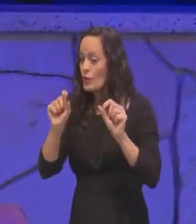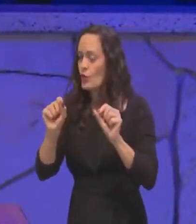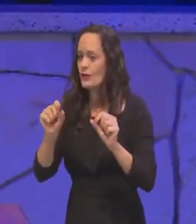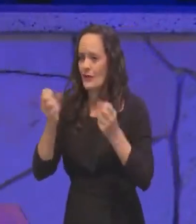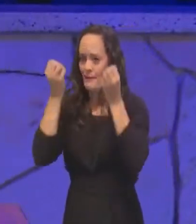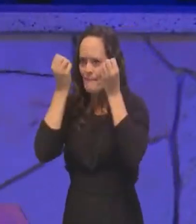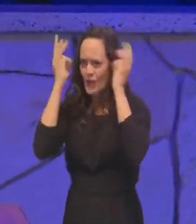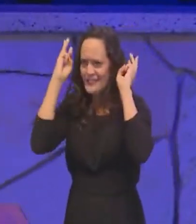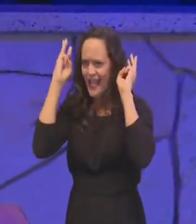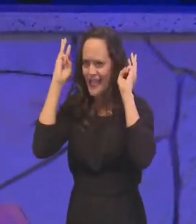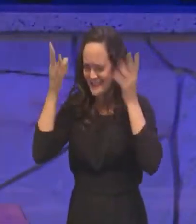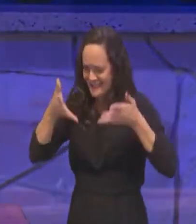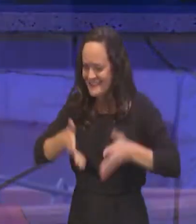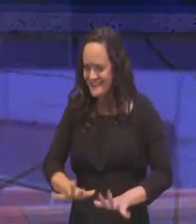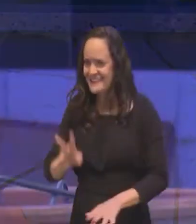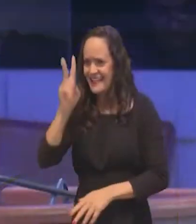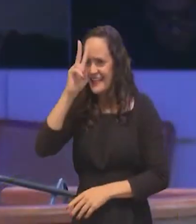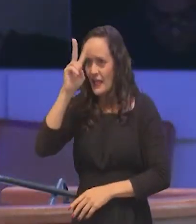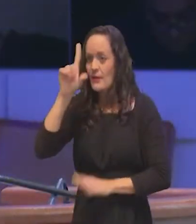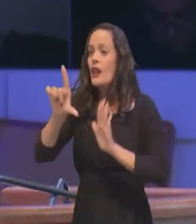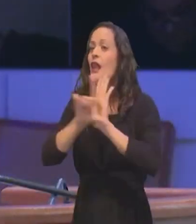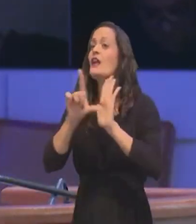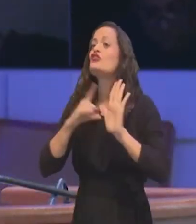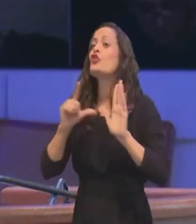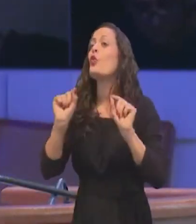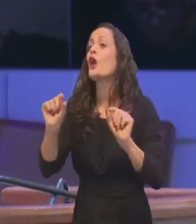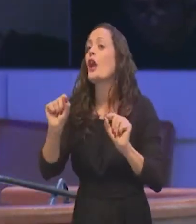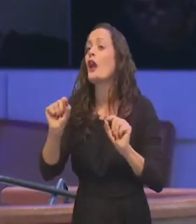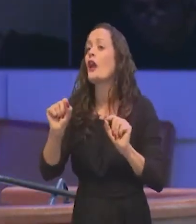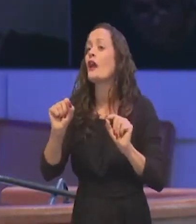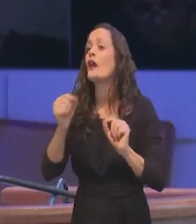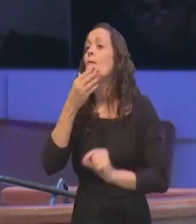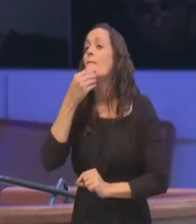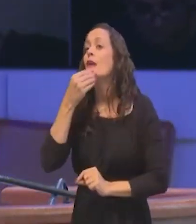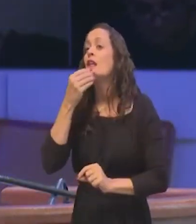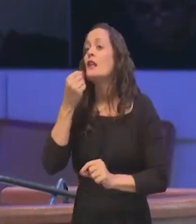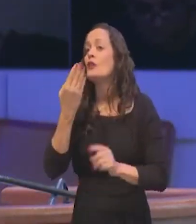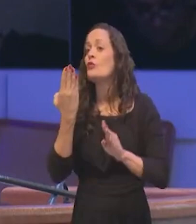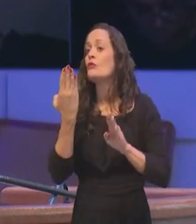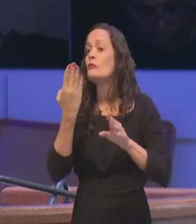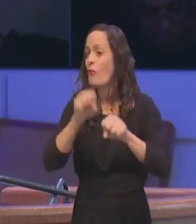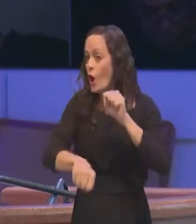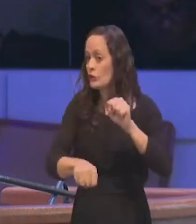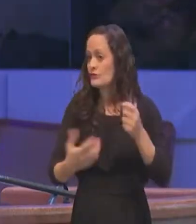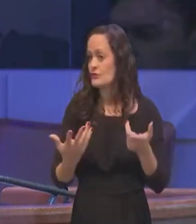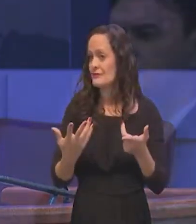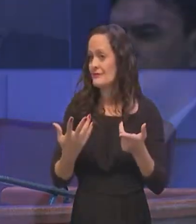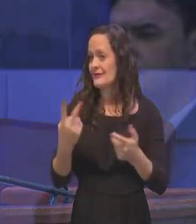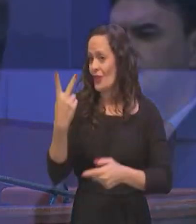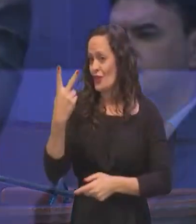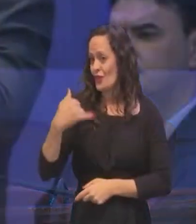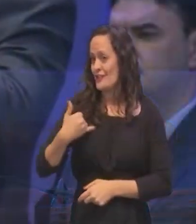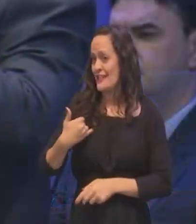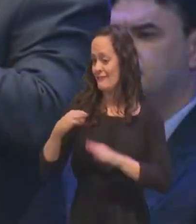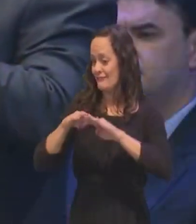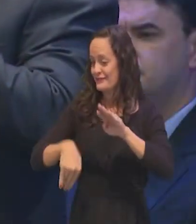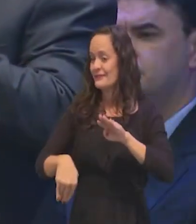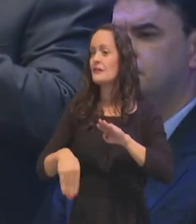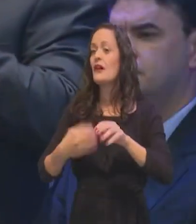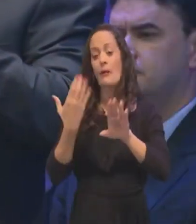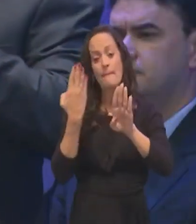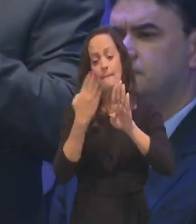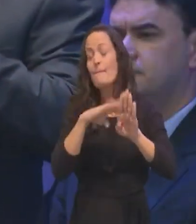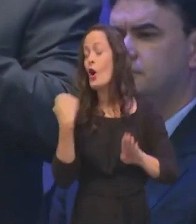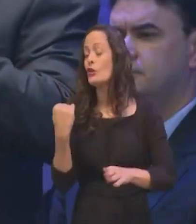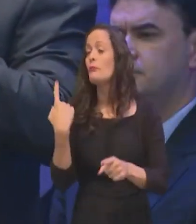Moisés nasceu, houve um decreto para que todos os meninos abaixo de 2 anos fossem mortos, porque haveria a possibilidade, sim, de